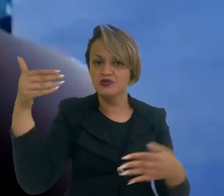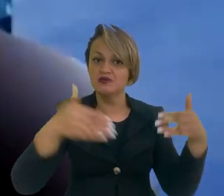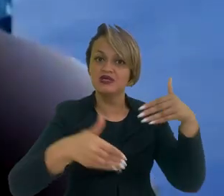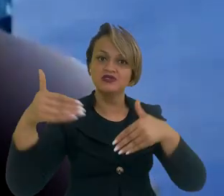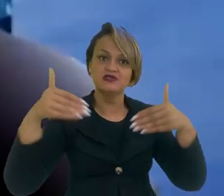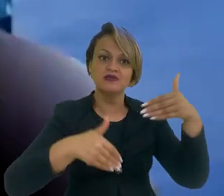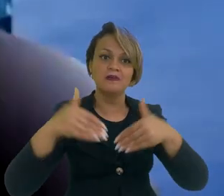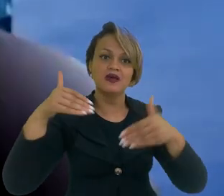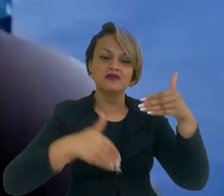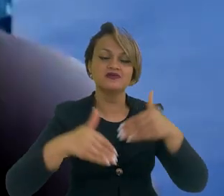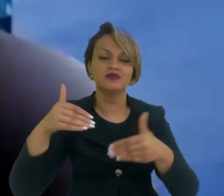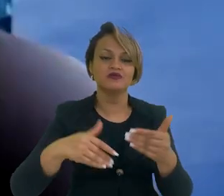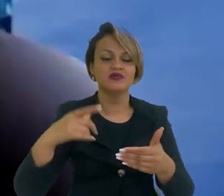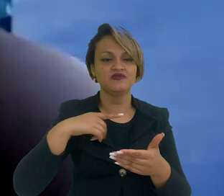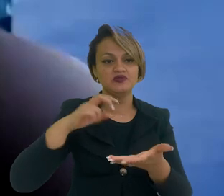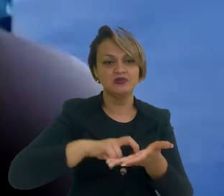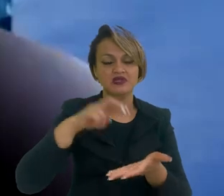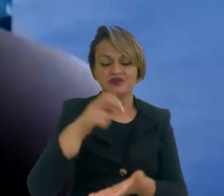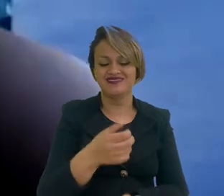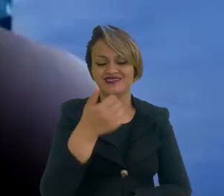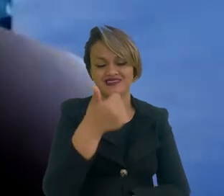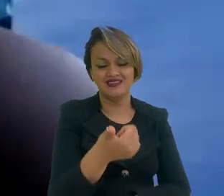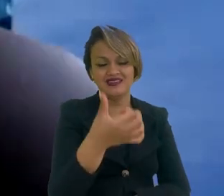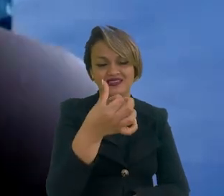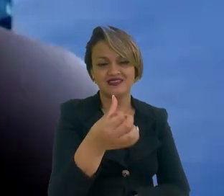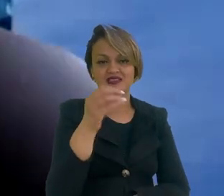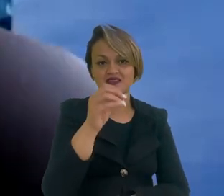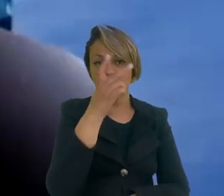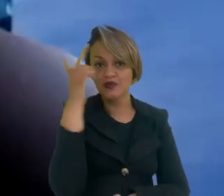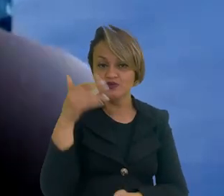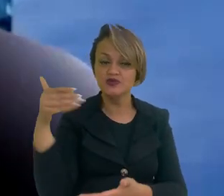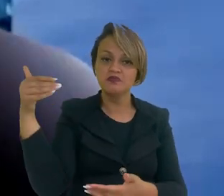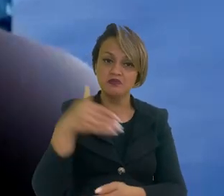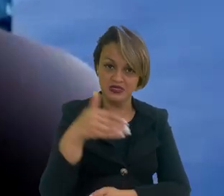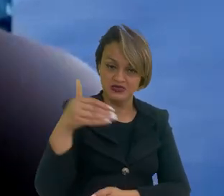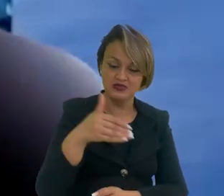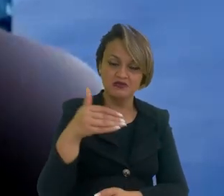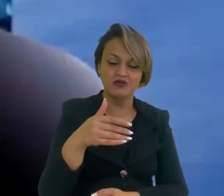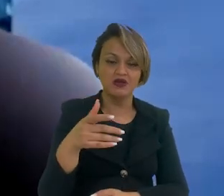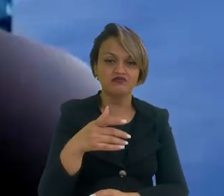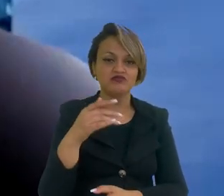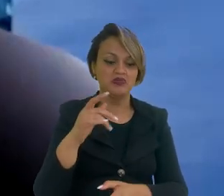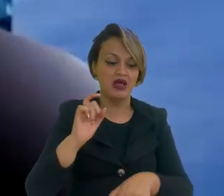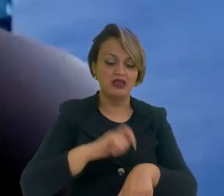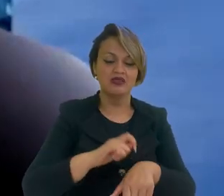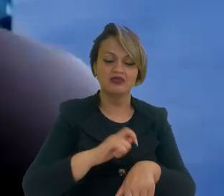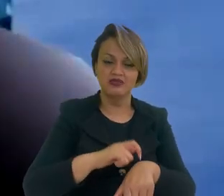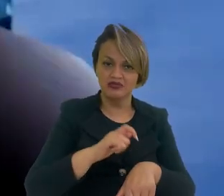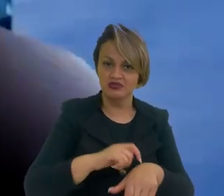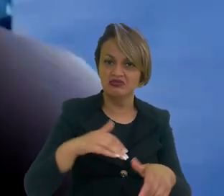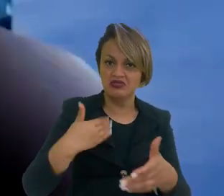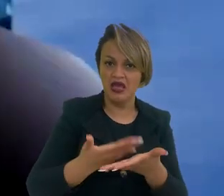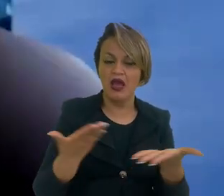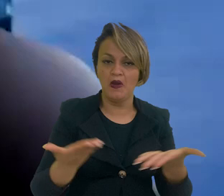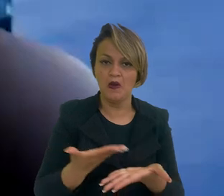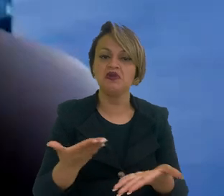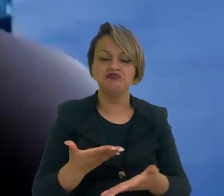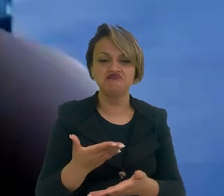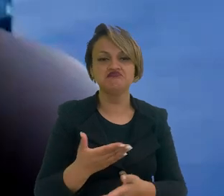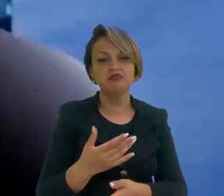teve um recorde de inscrição e uma participação bastante ativa durante pela manhã mais de 160